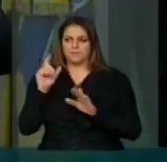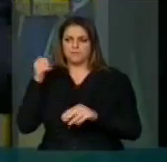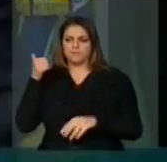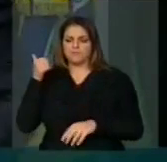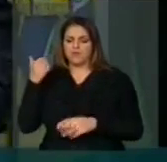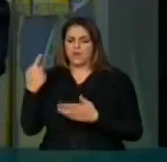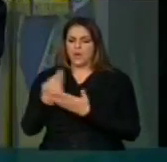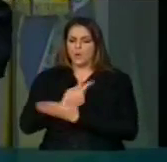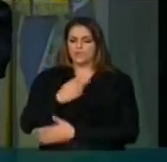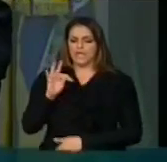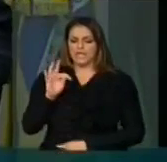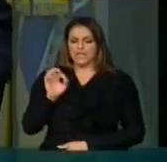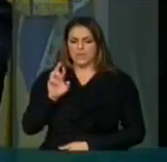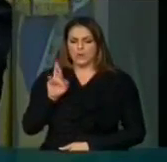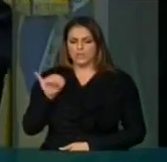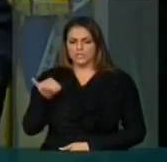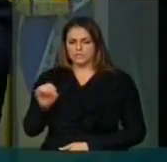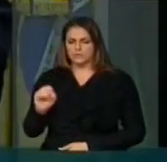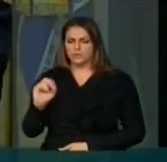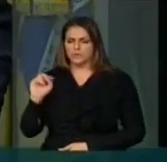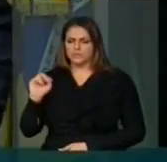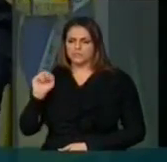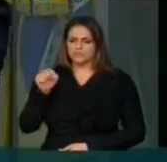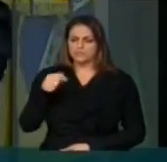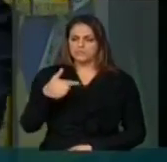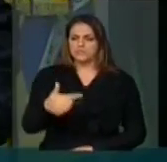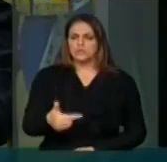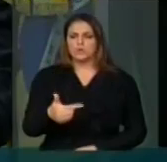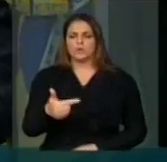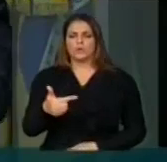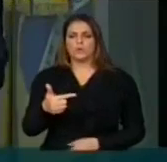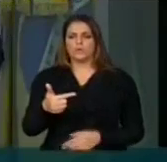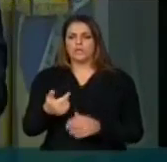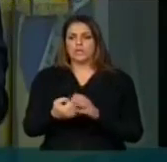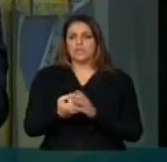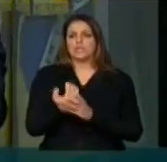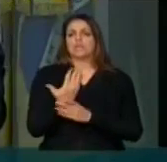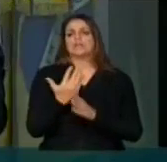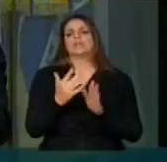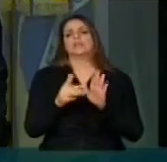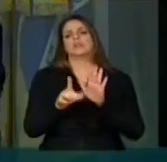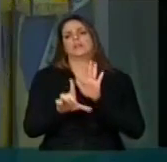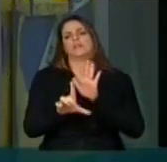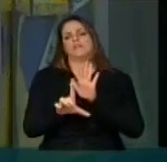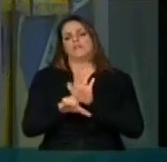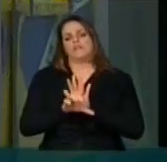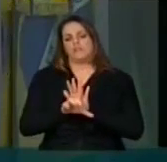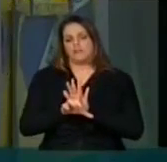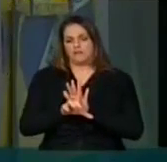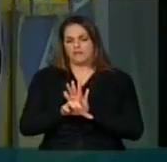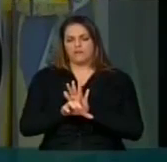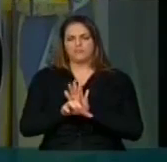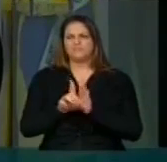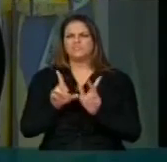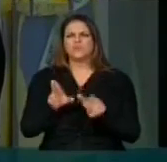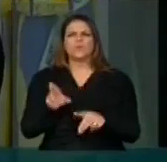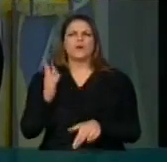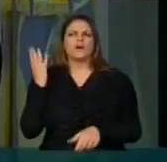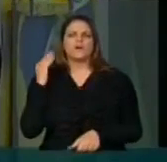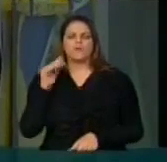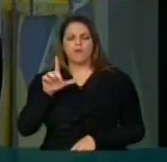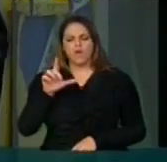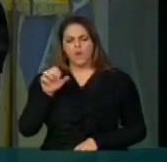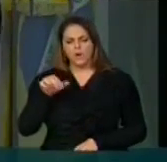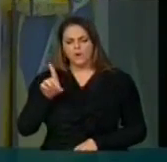terrorista, ela simplesmente, no impacto social e psicológico do ato terrorista, como aconteceu em Londres